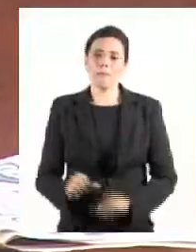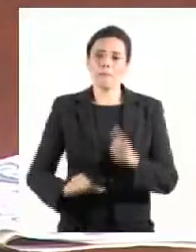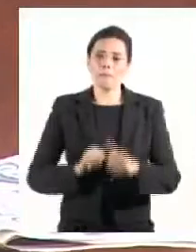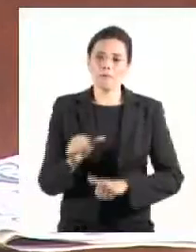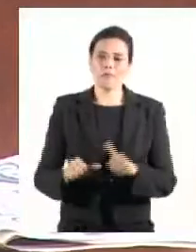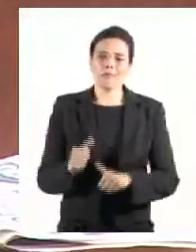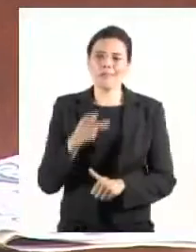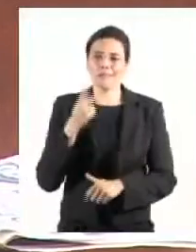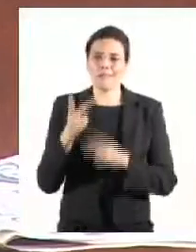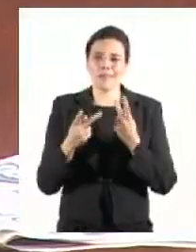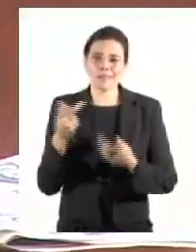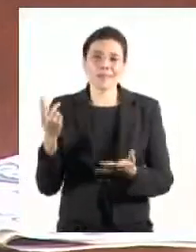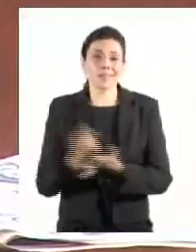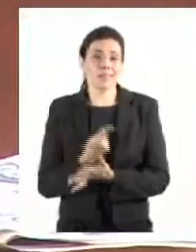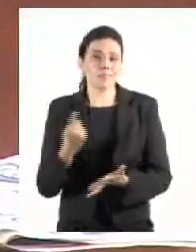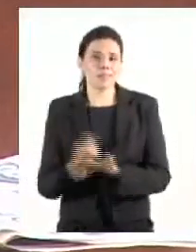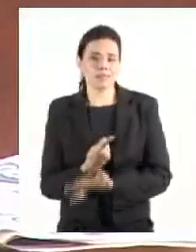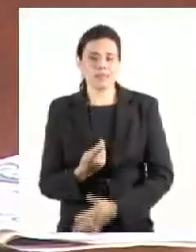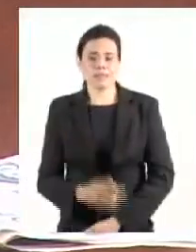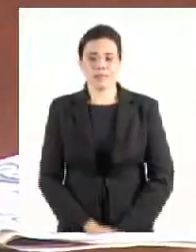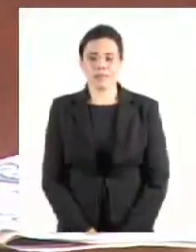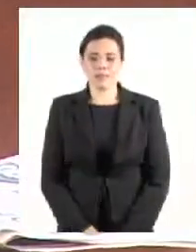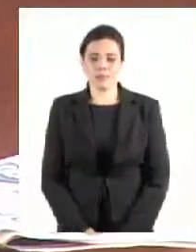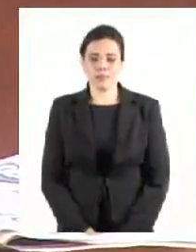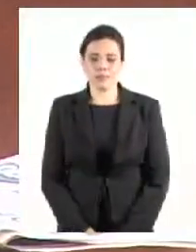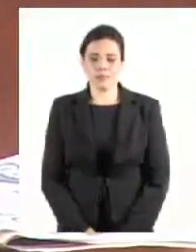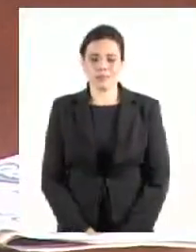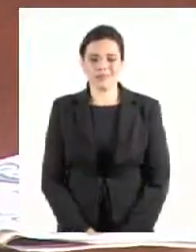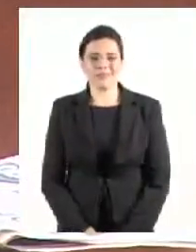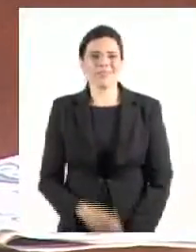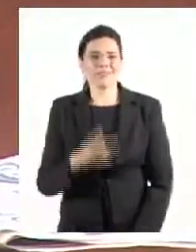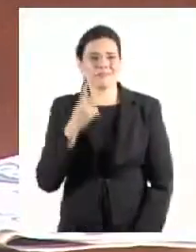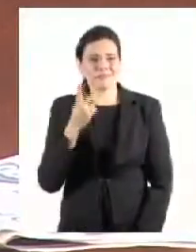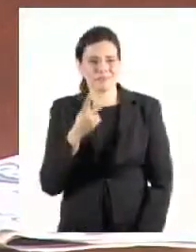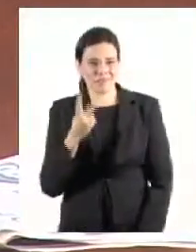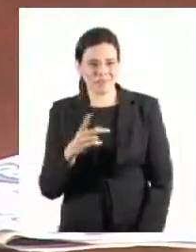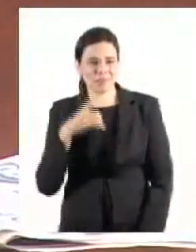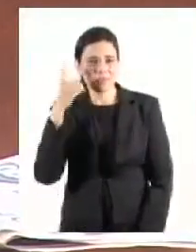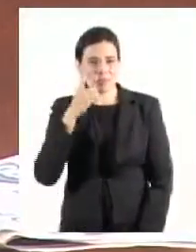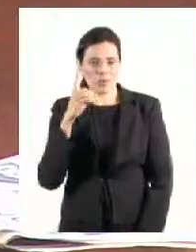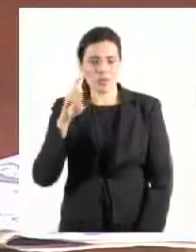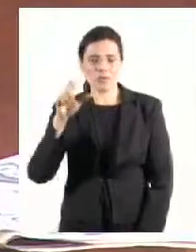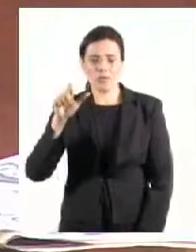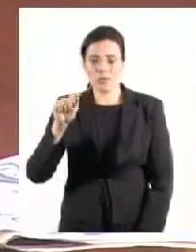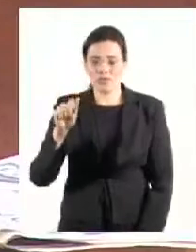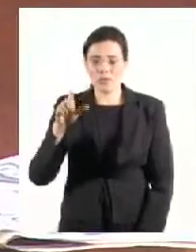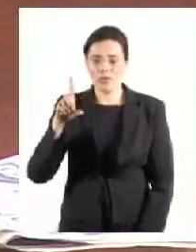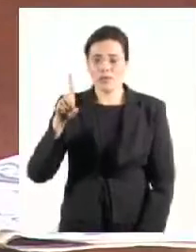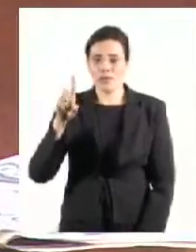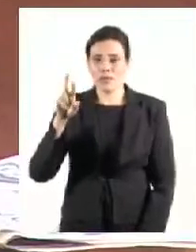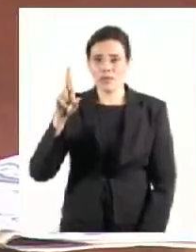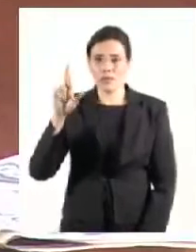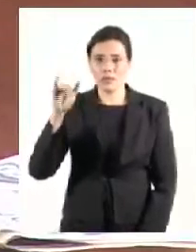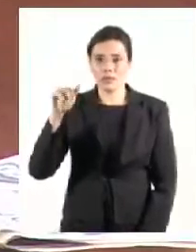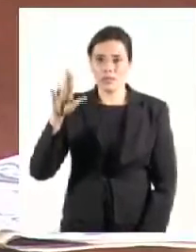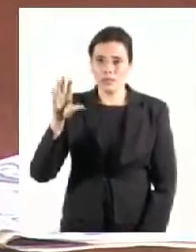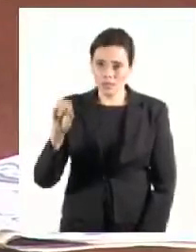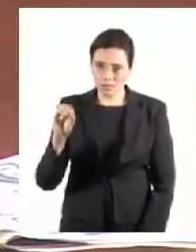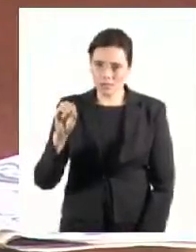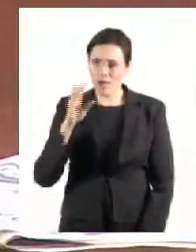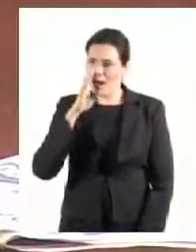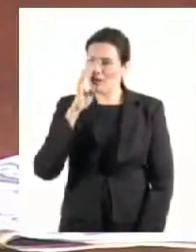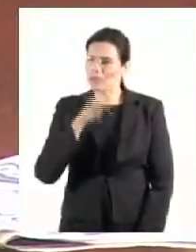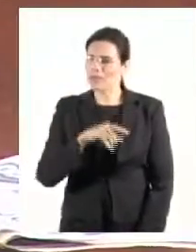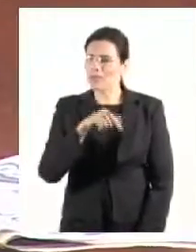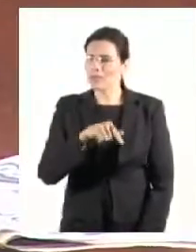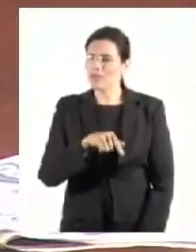realidade, chega ao ponto de dizer que o deputado Adriano está aqui para defender a família dele.